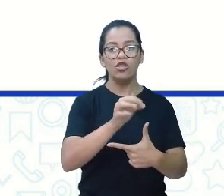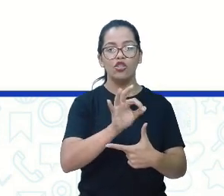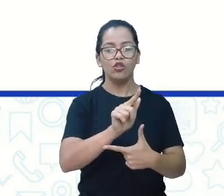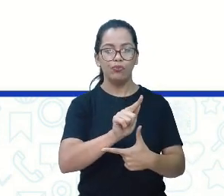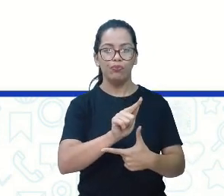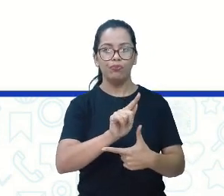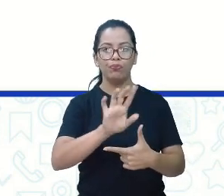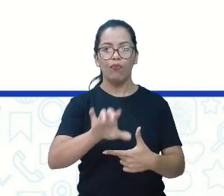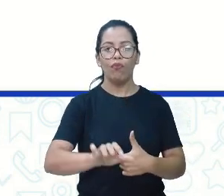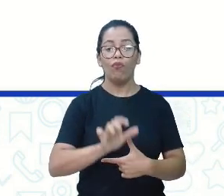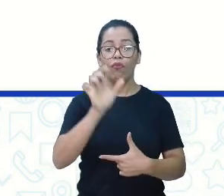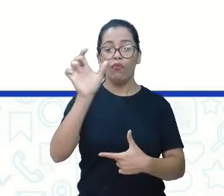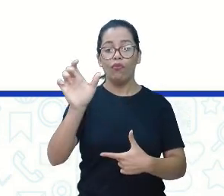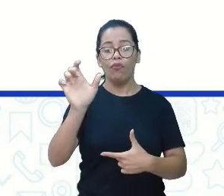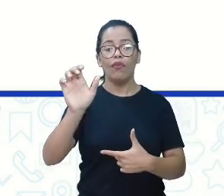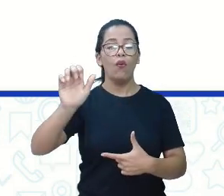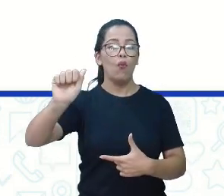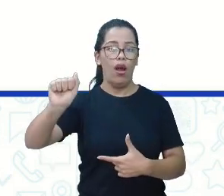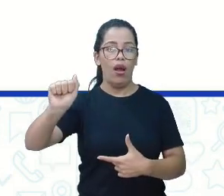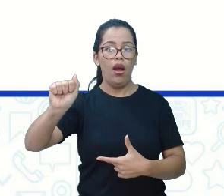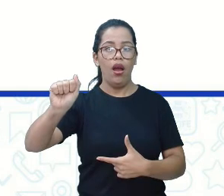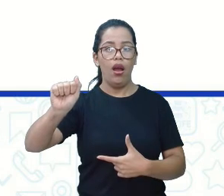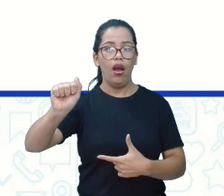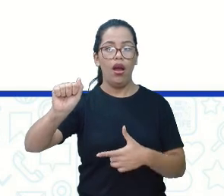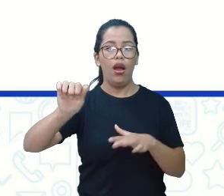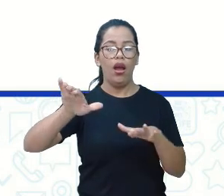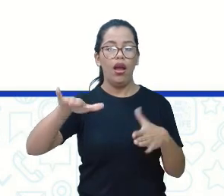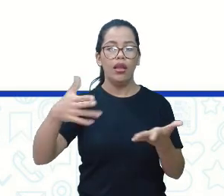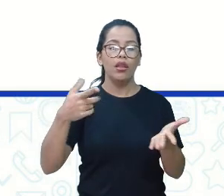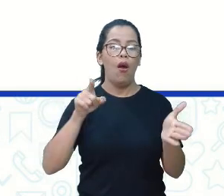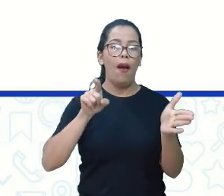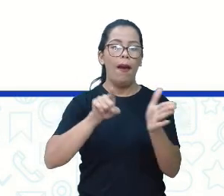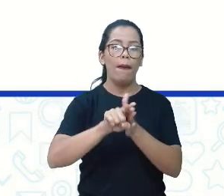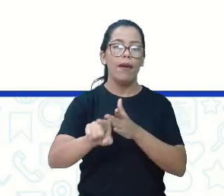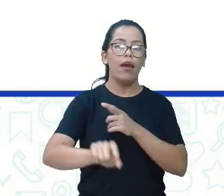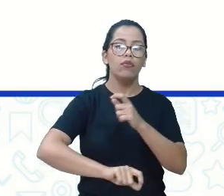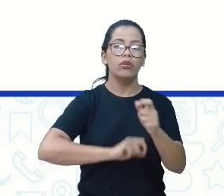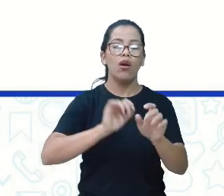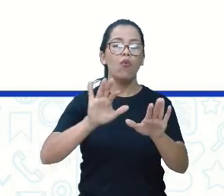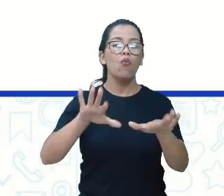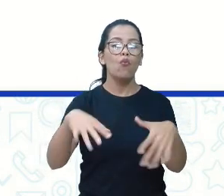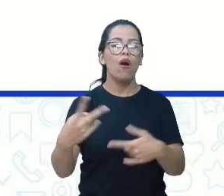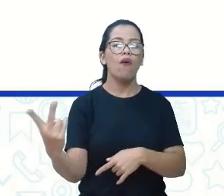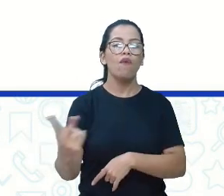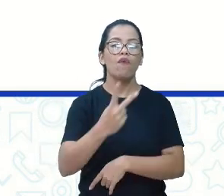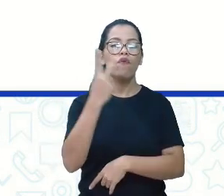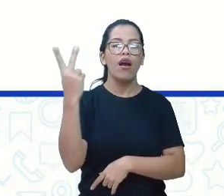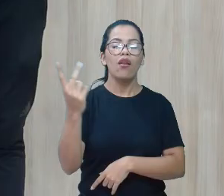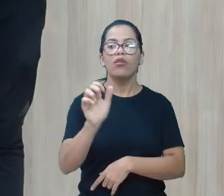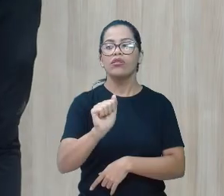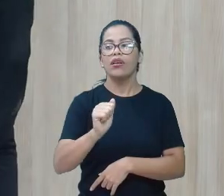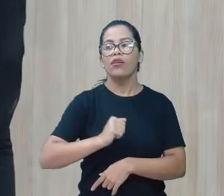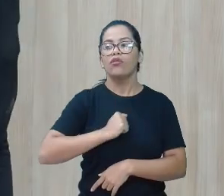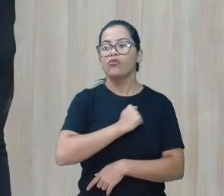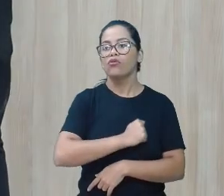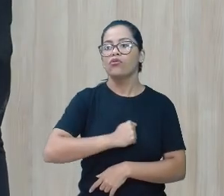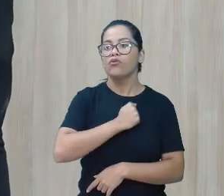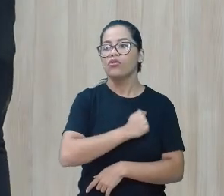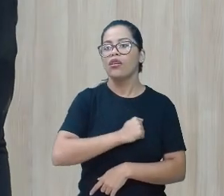cima é um ângulozinho A. A pergunta é, qual deve ser o valor de A? Eu tô com saudade, Tiago, daquele